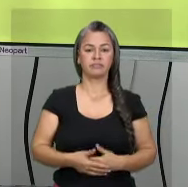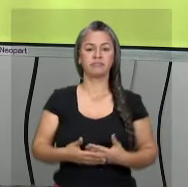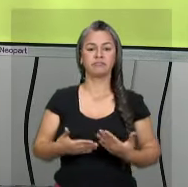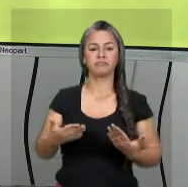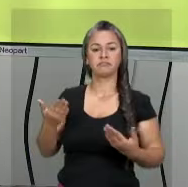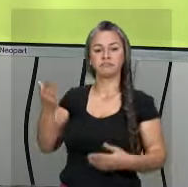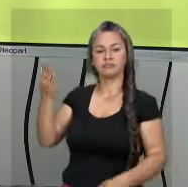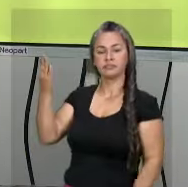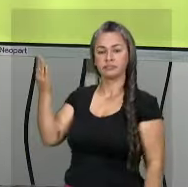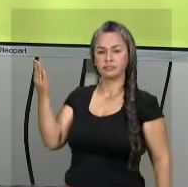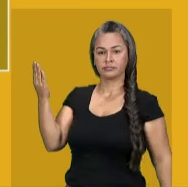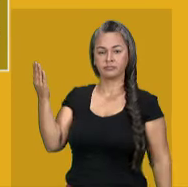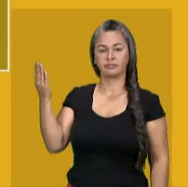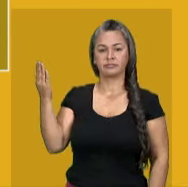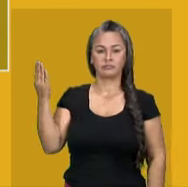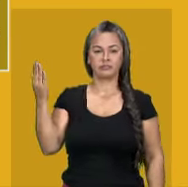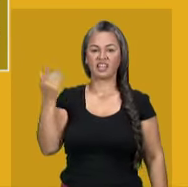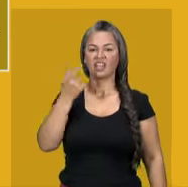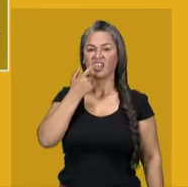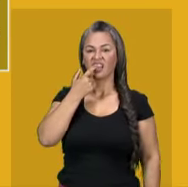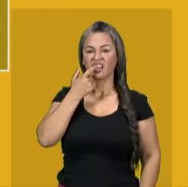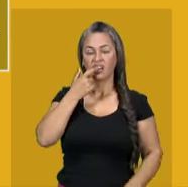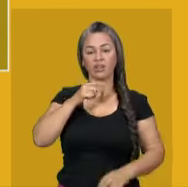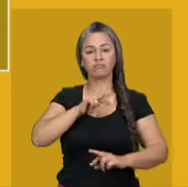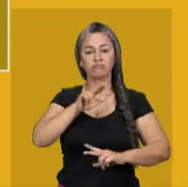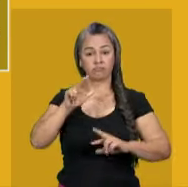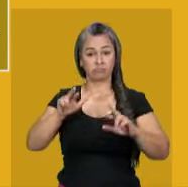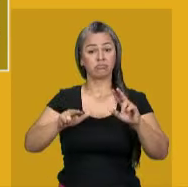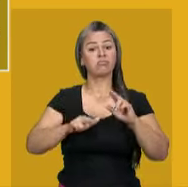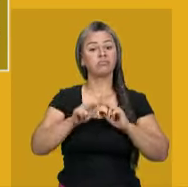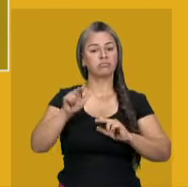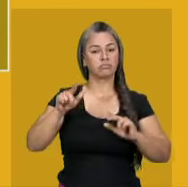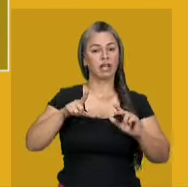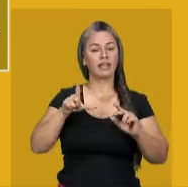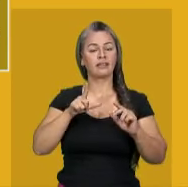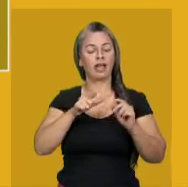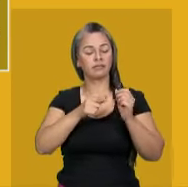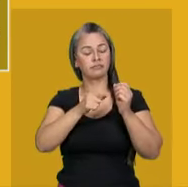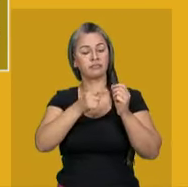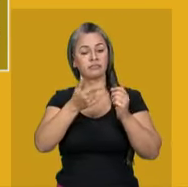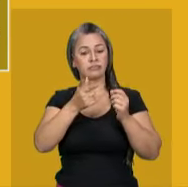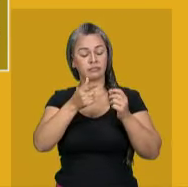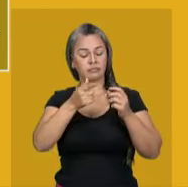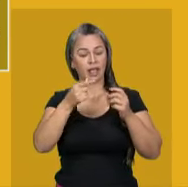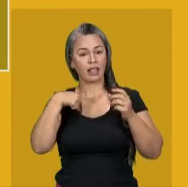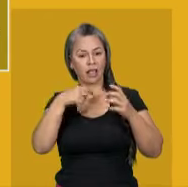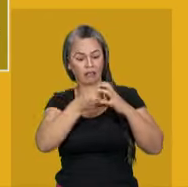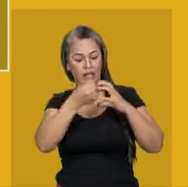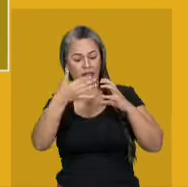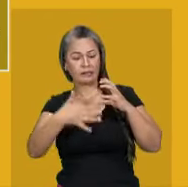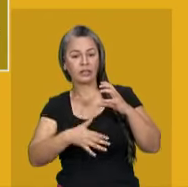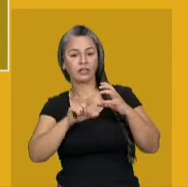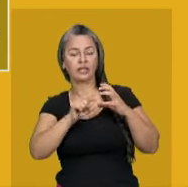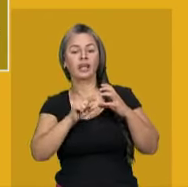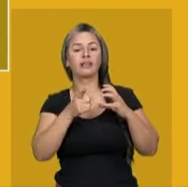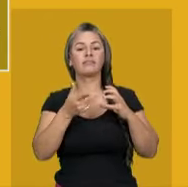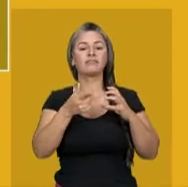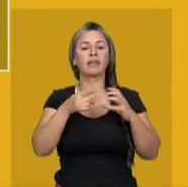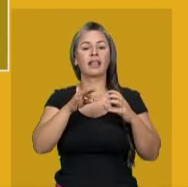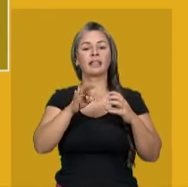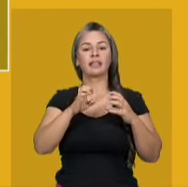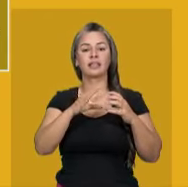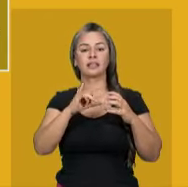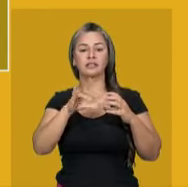Esqueleto humano. Os ossos são em grande parte constituídos por tecido conjuntivo, no